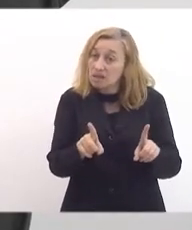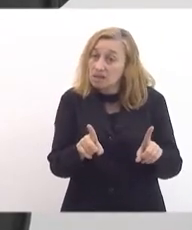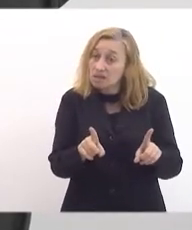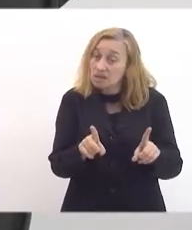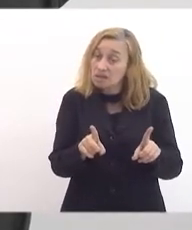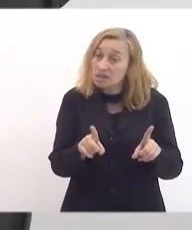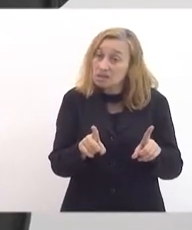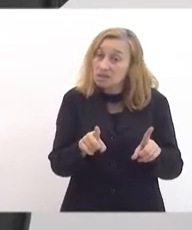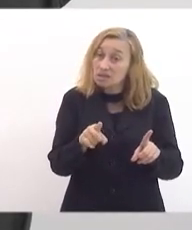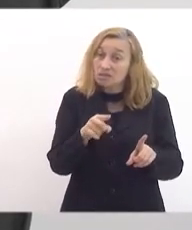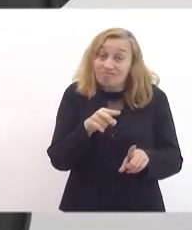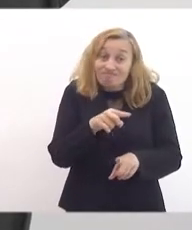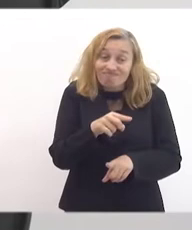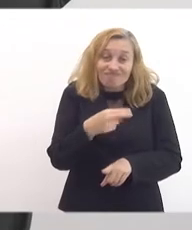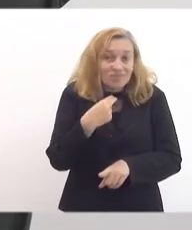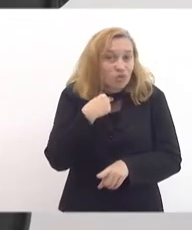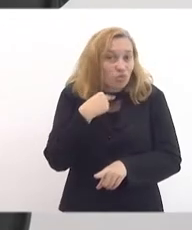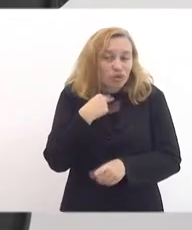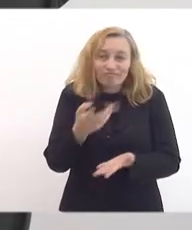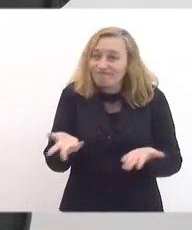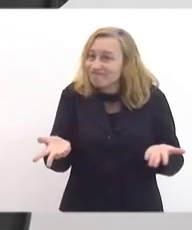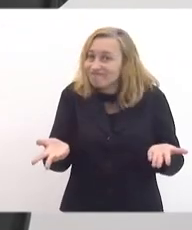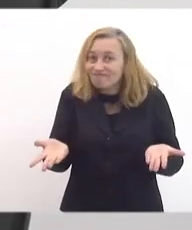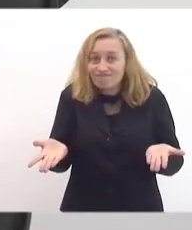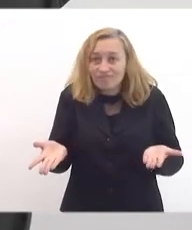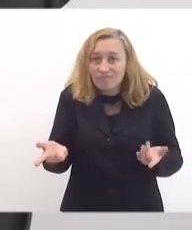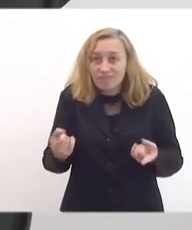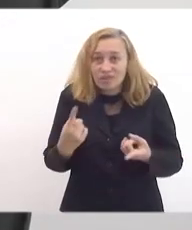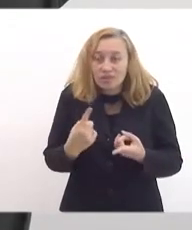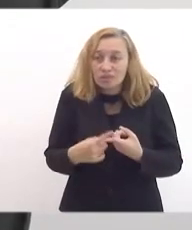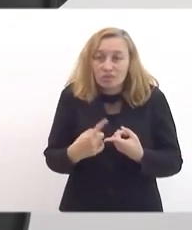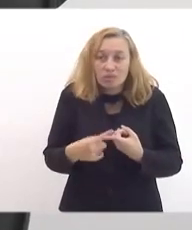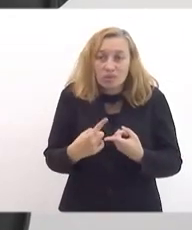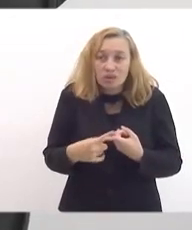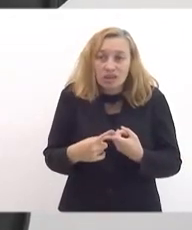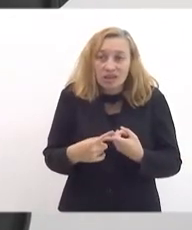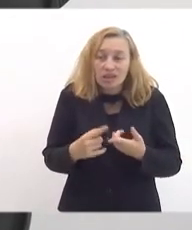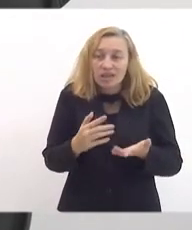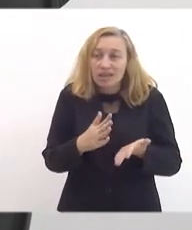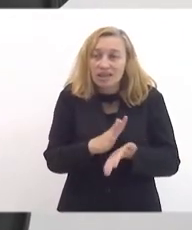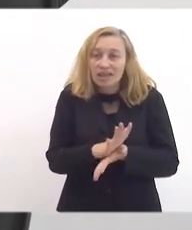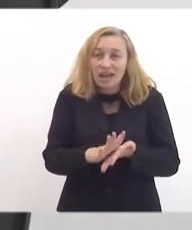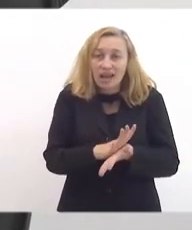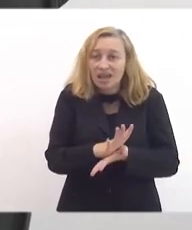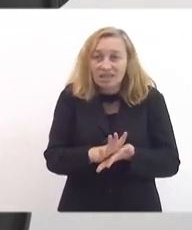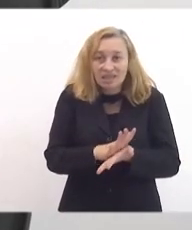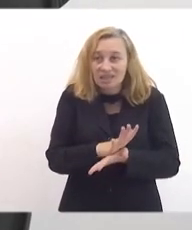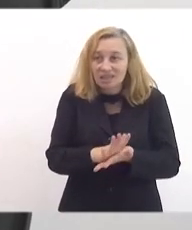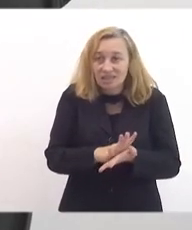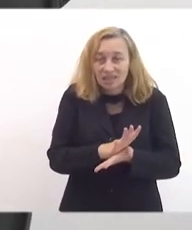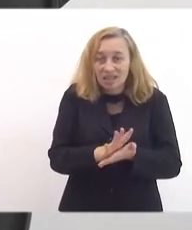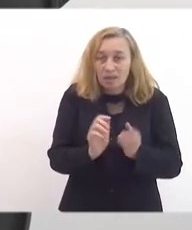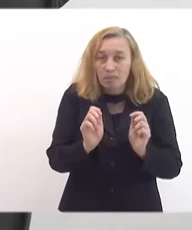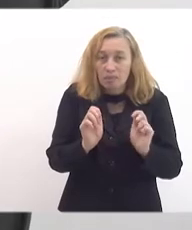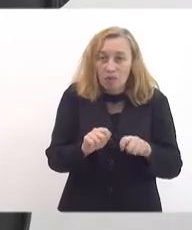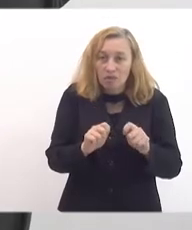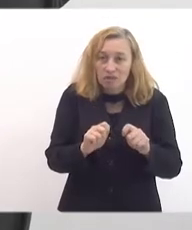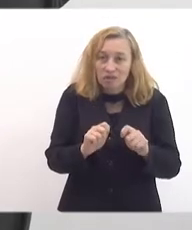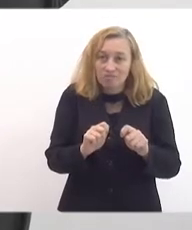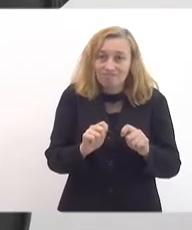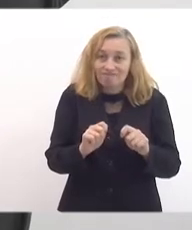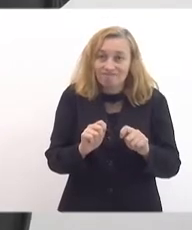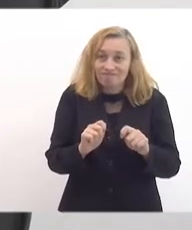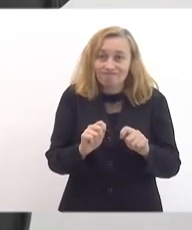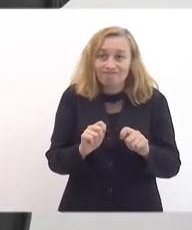essa não pode não pode porque a Rigor nada poderia nada poderia